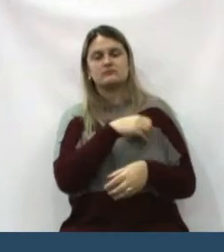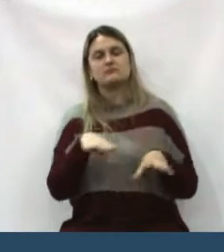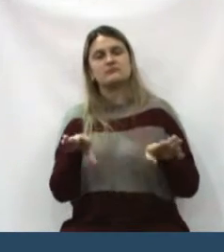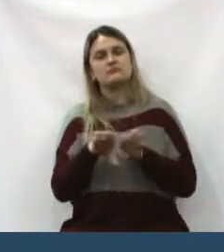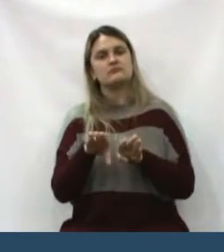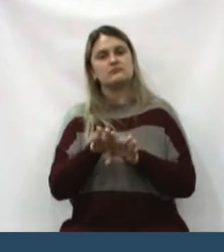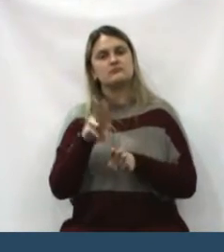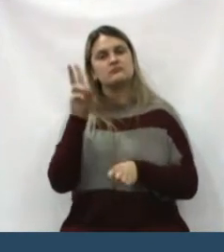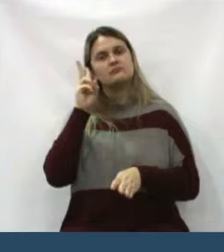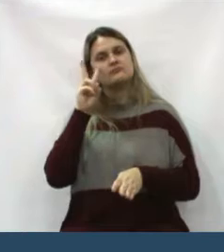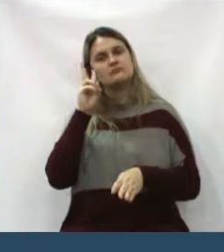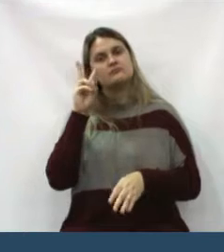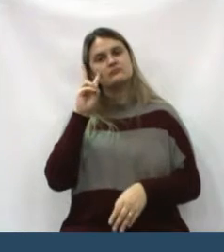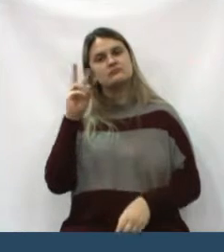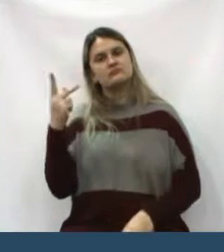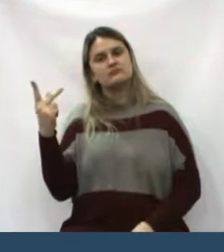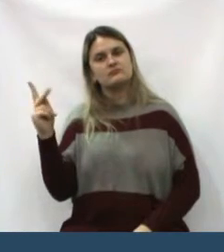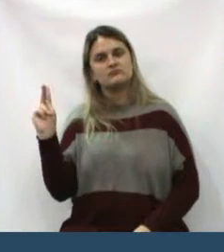também,